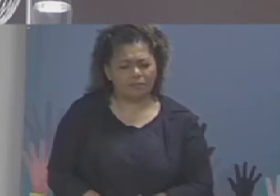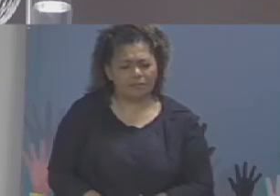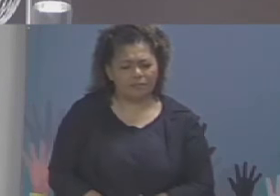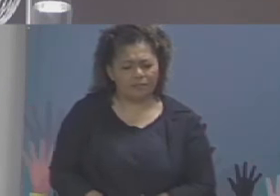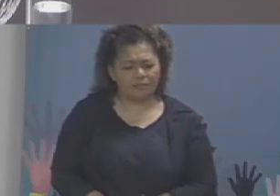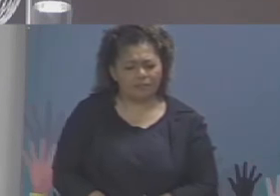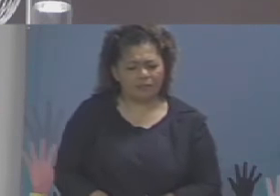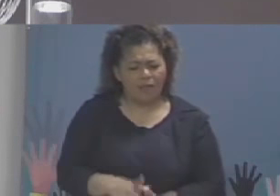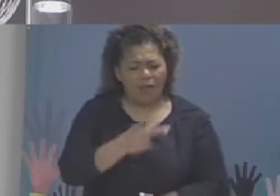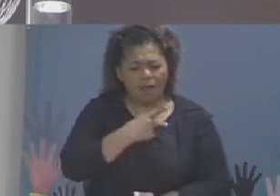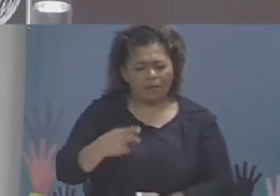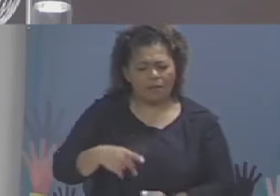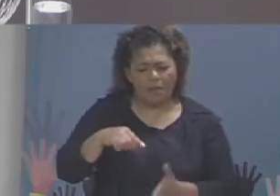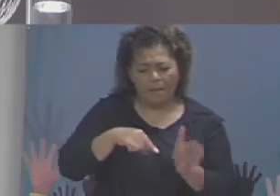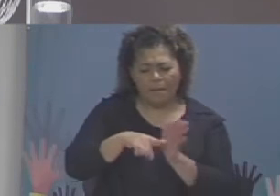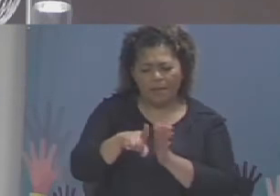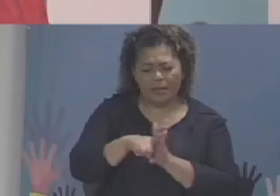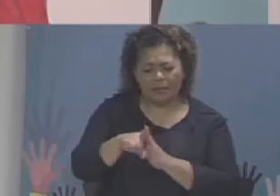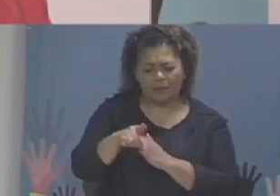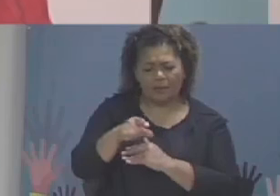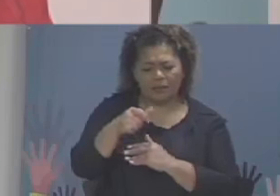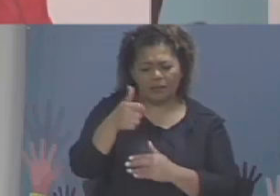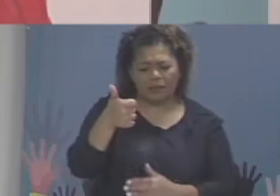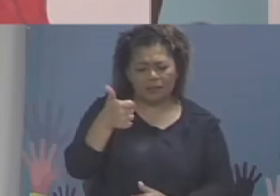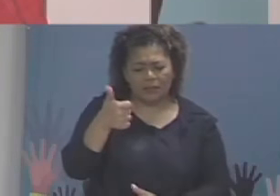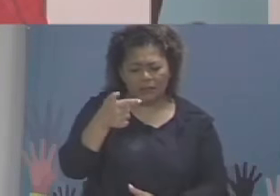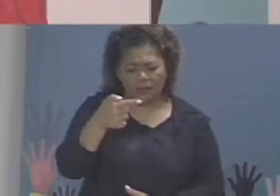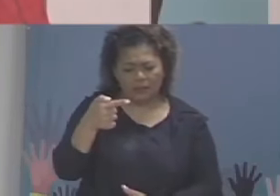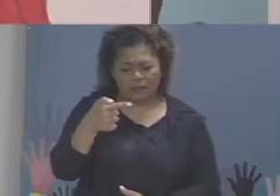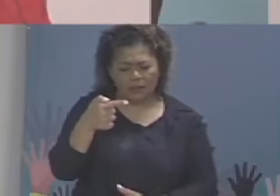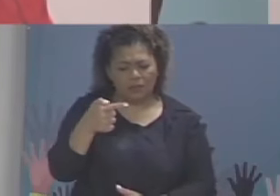Presidente, a pergunta número 17.